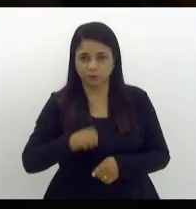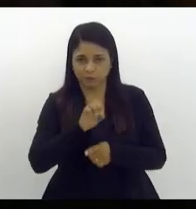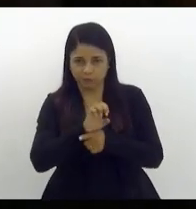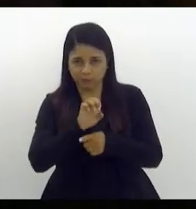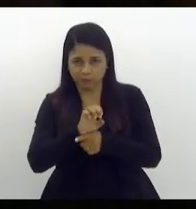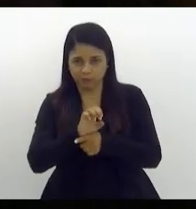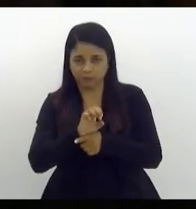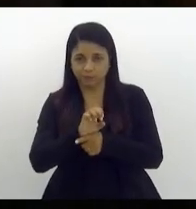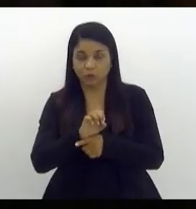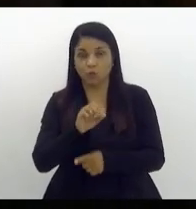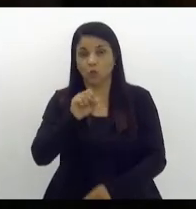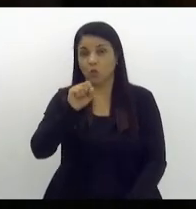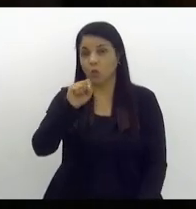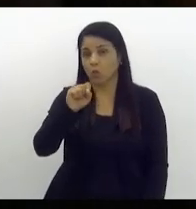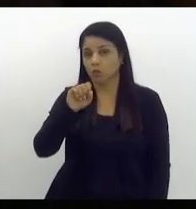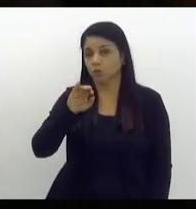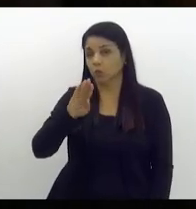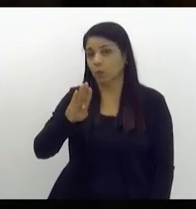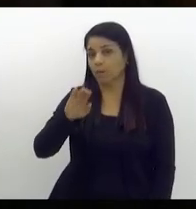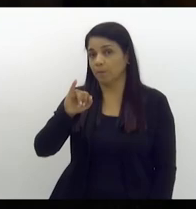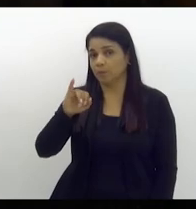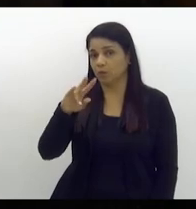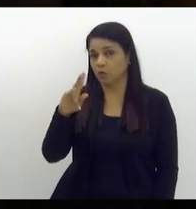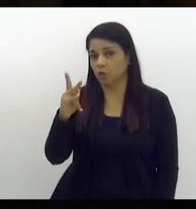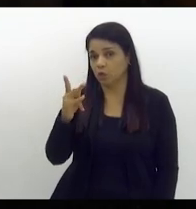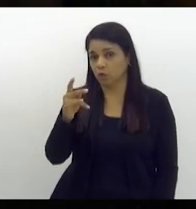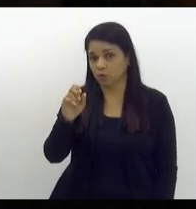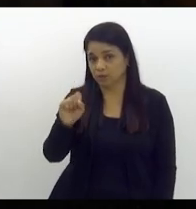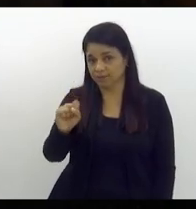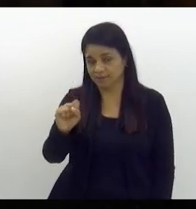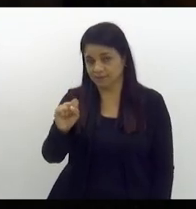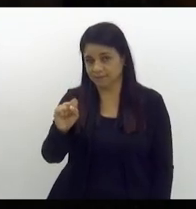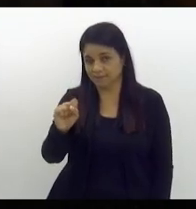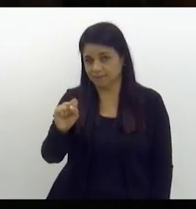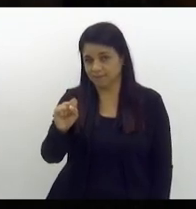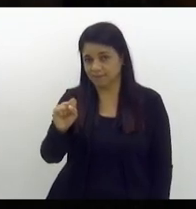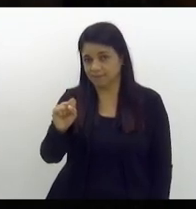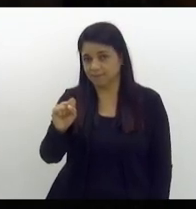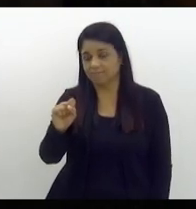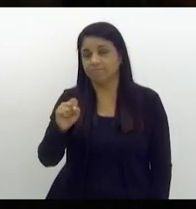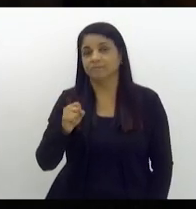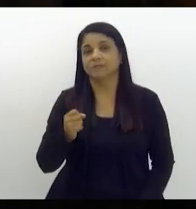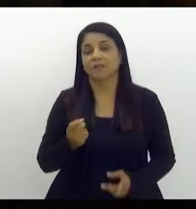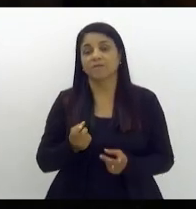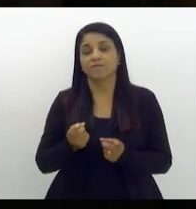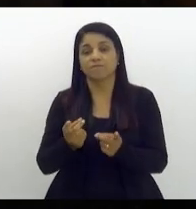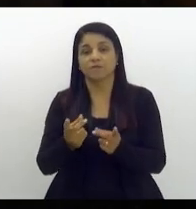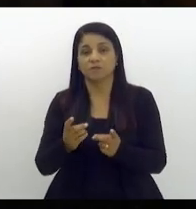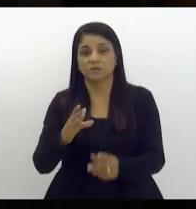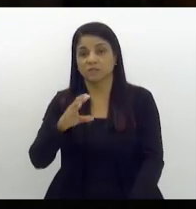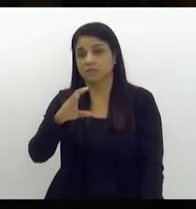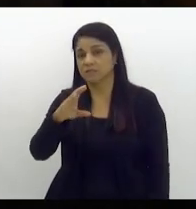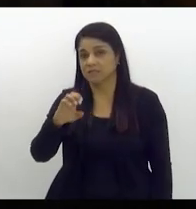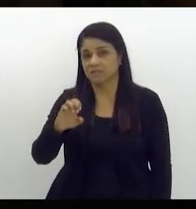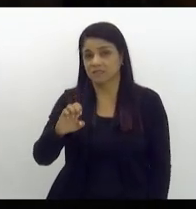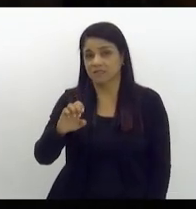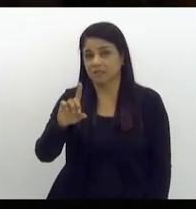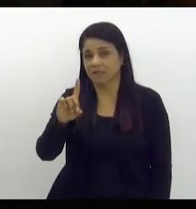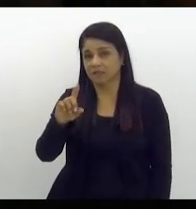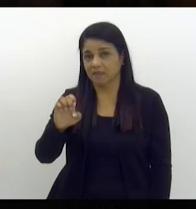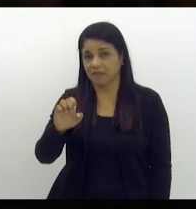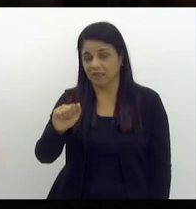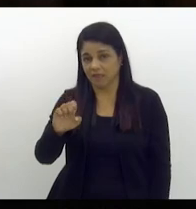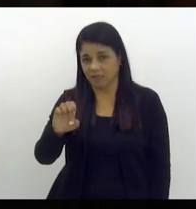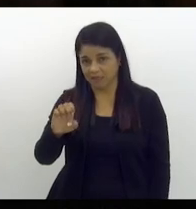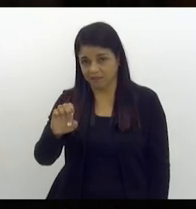aproximadamente 8 bilhões de reais da concessão da SEDAI à iniciativa privada.